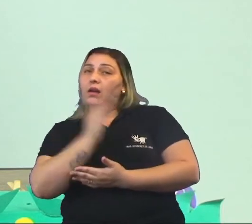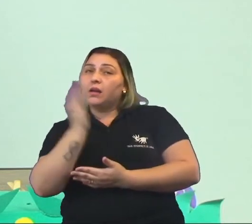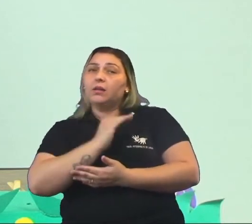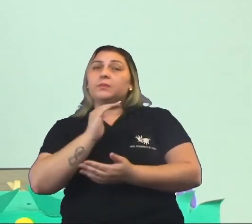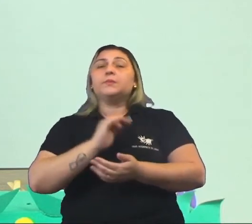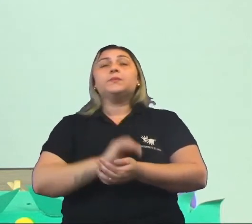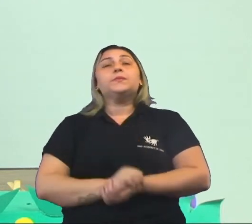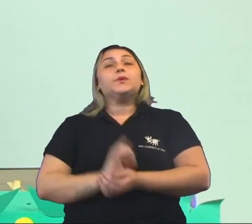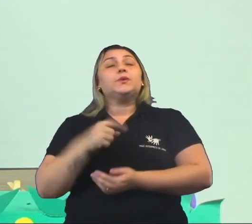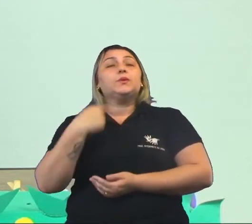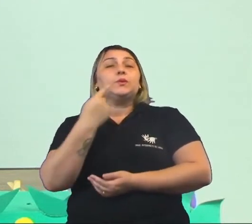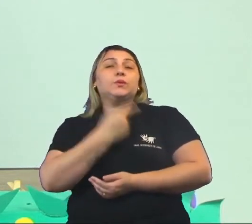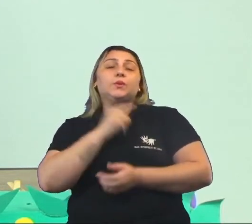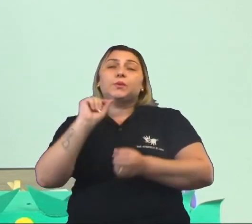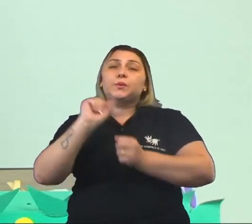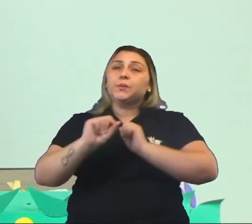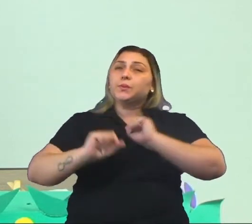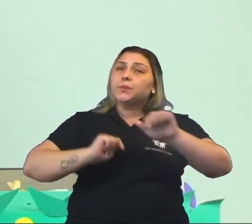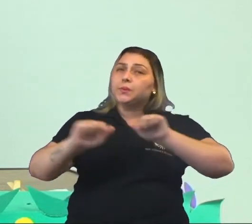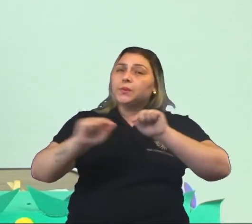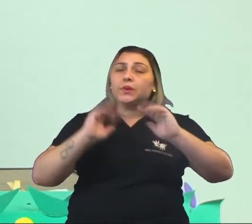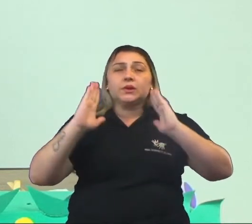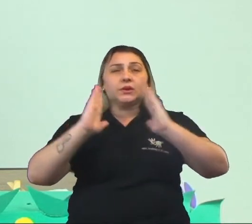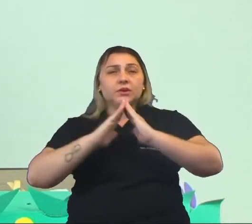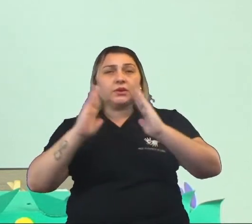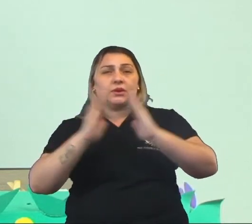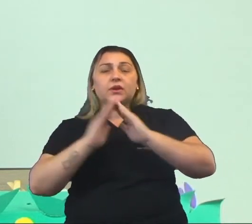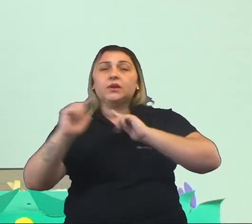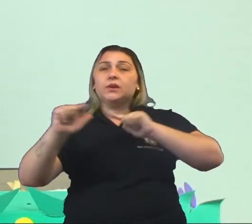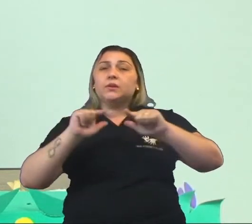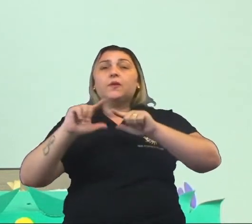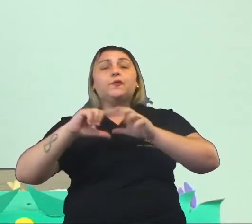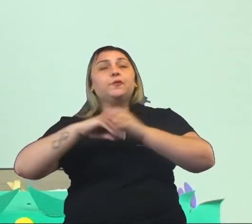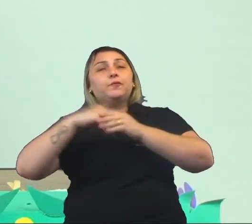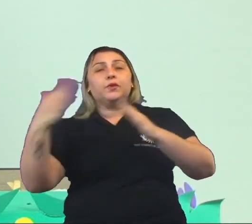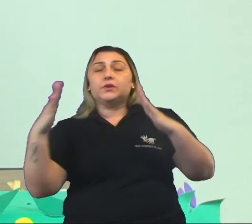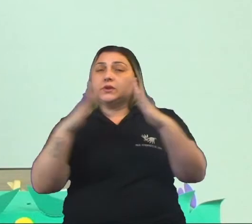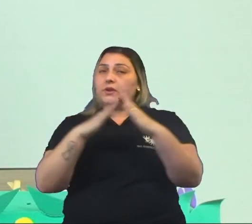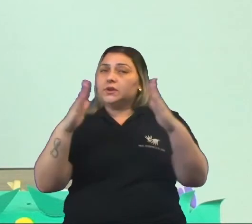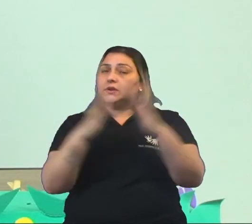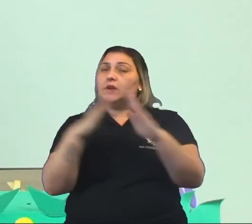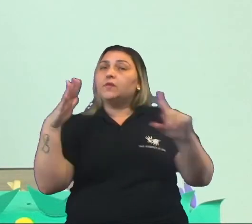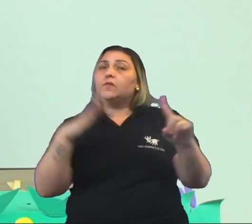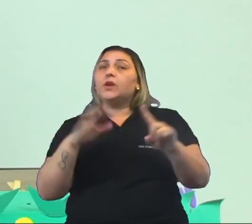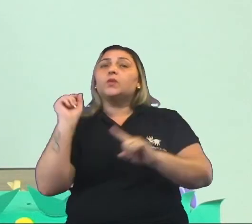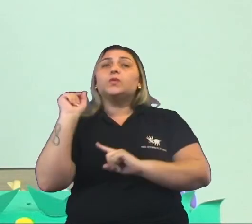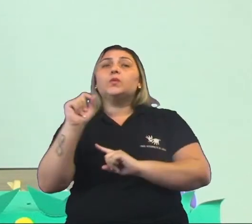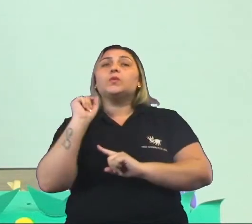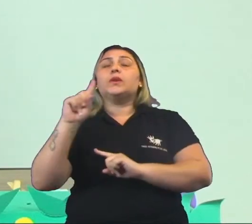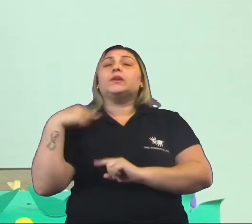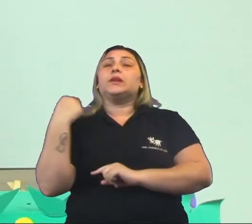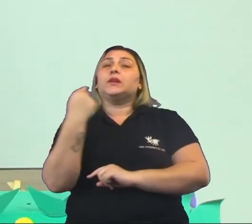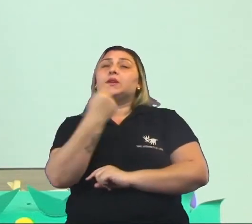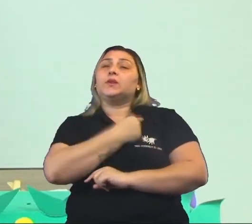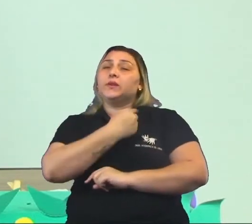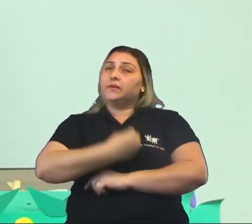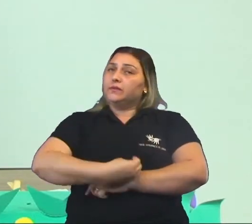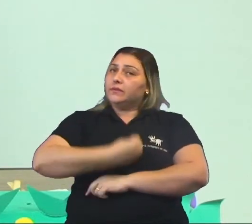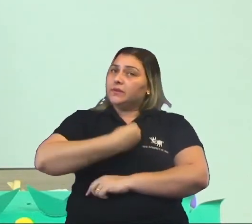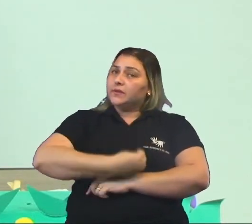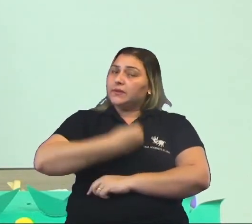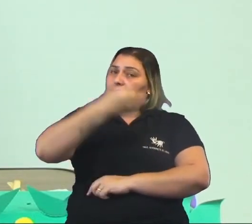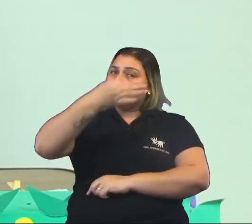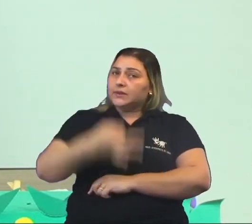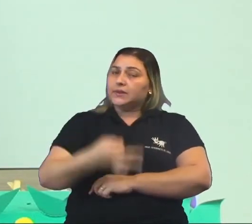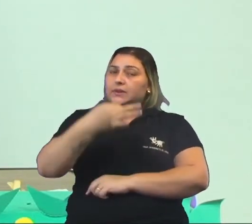a dia, os nossos afazeres, tudo isso está influenciado o quê? Na nossa vivência,